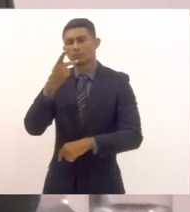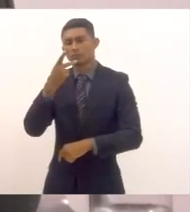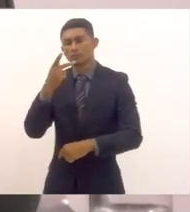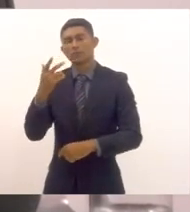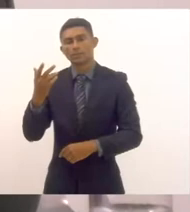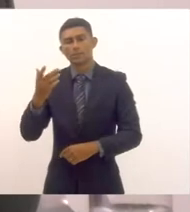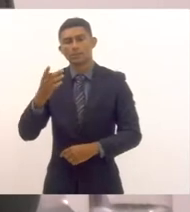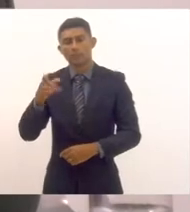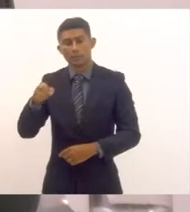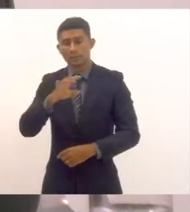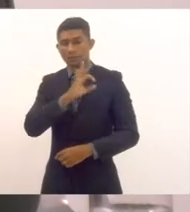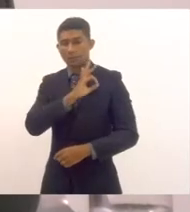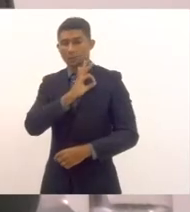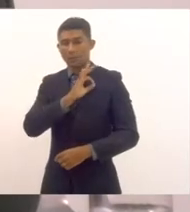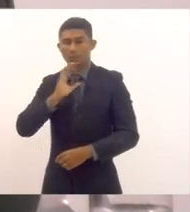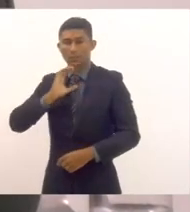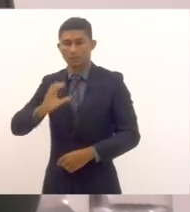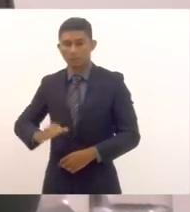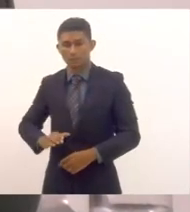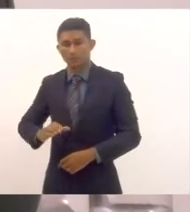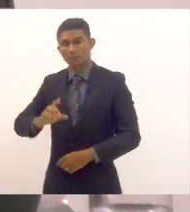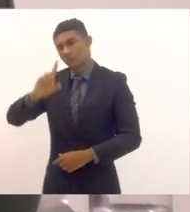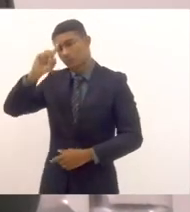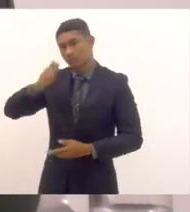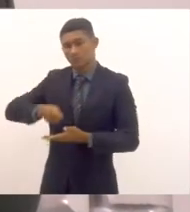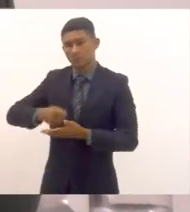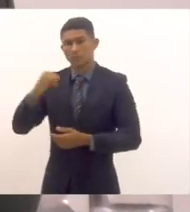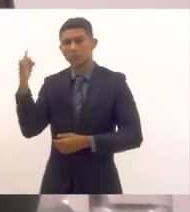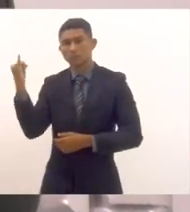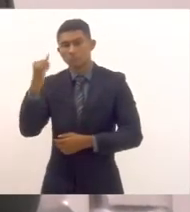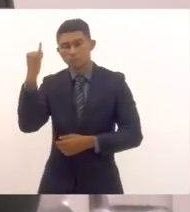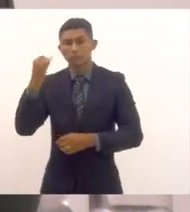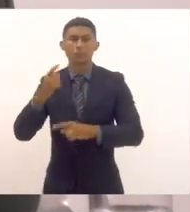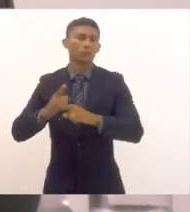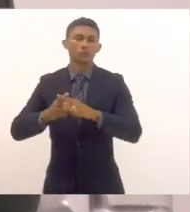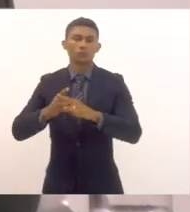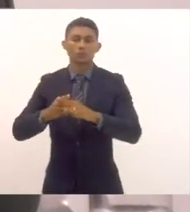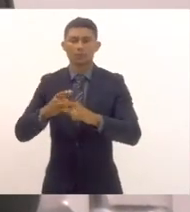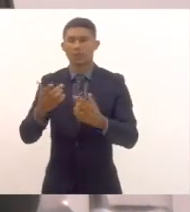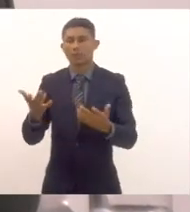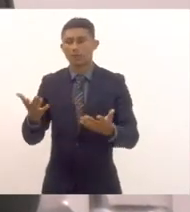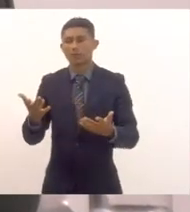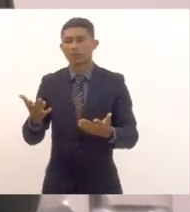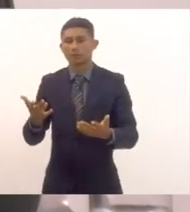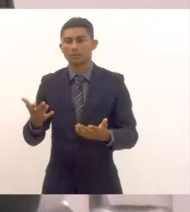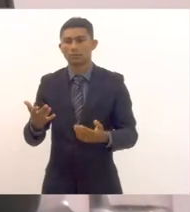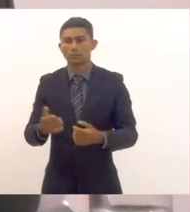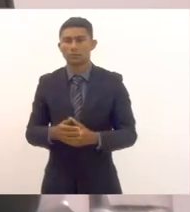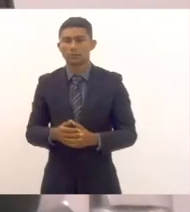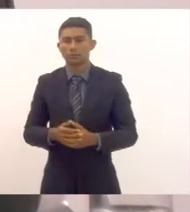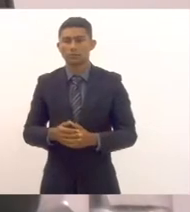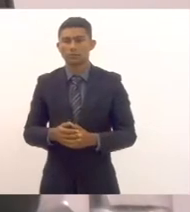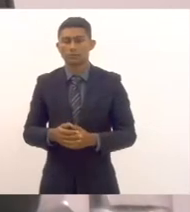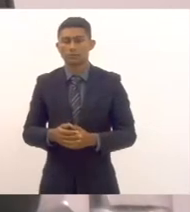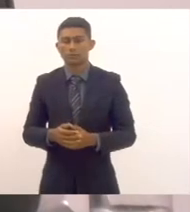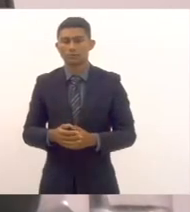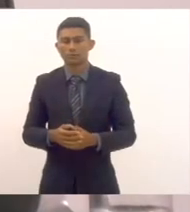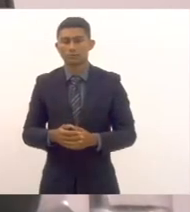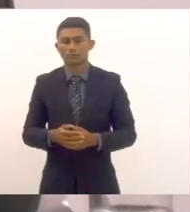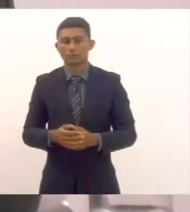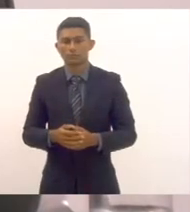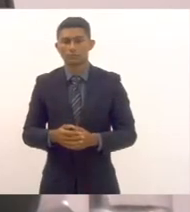que a polícia civil tomou da sua a educação né GT aí não há subnotificação de ter